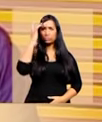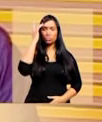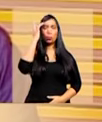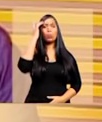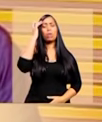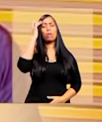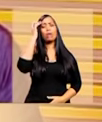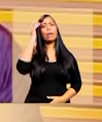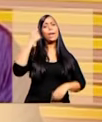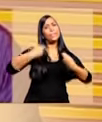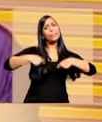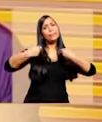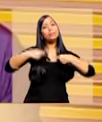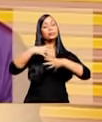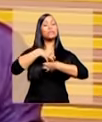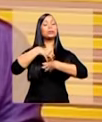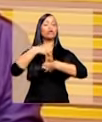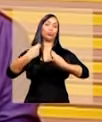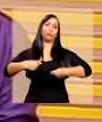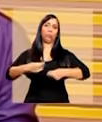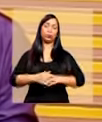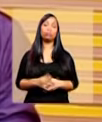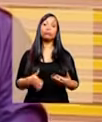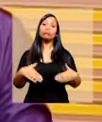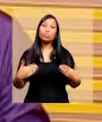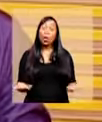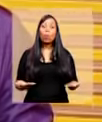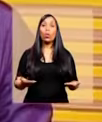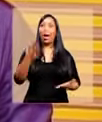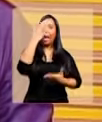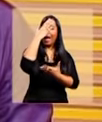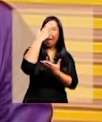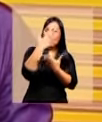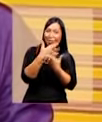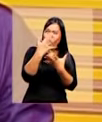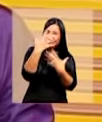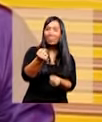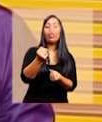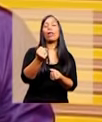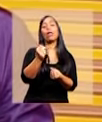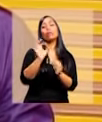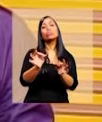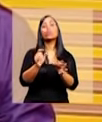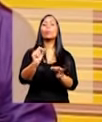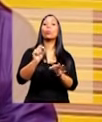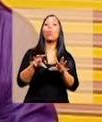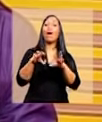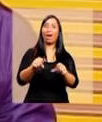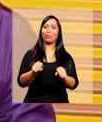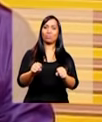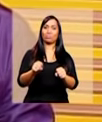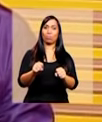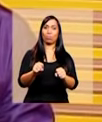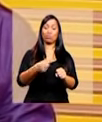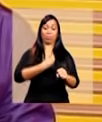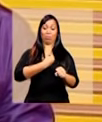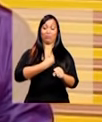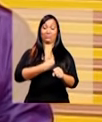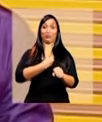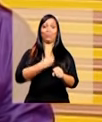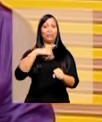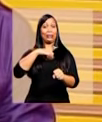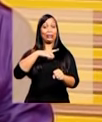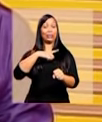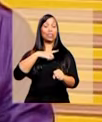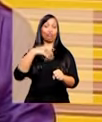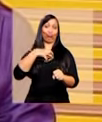ser que precisa do sentido. Então, a fé, é justamente a adesão de que essa vida